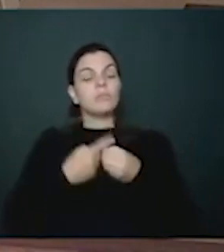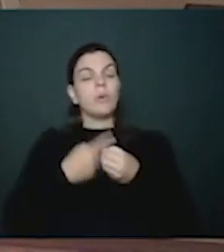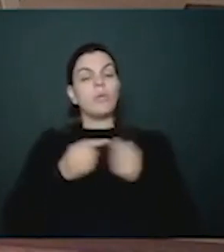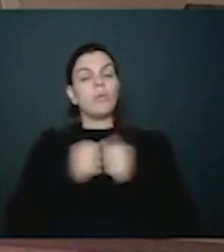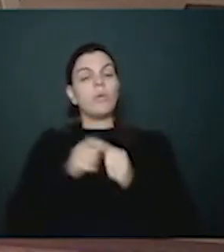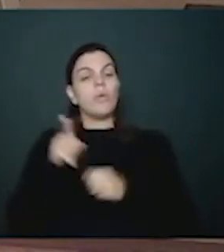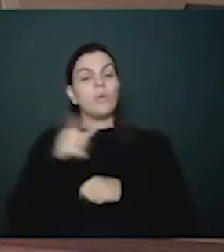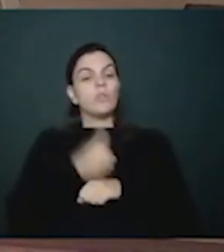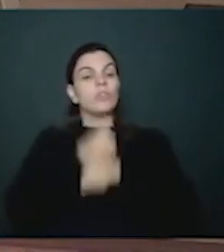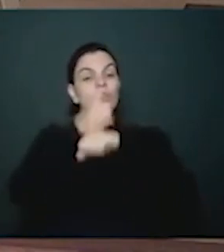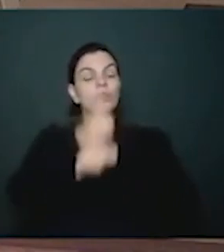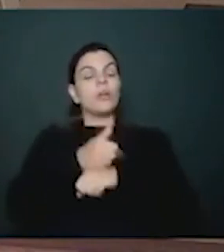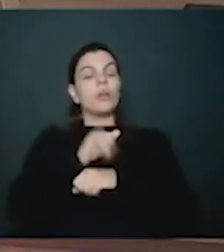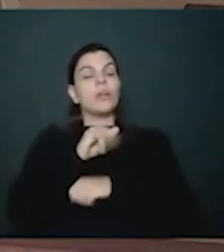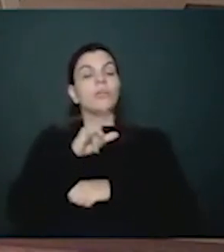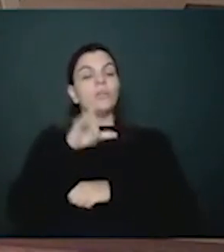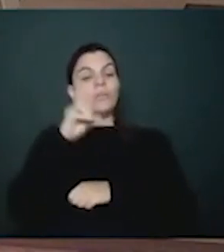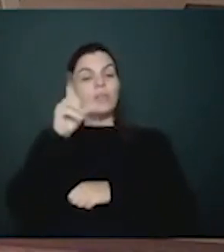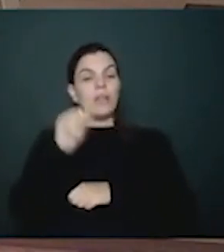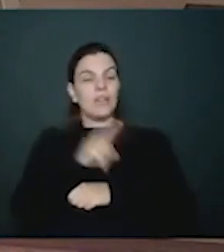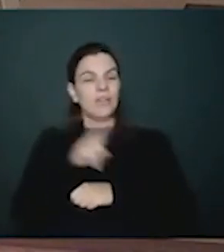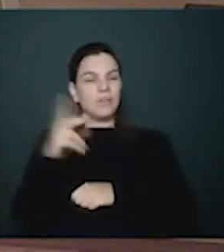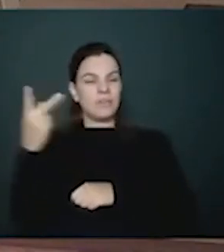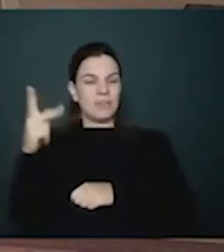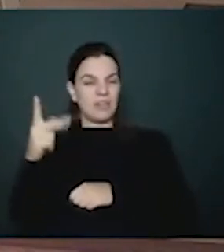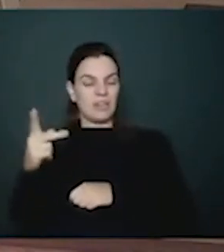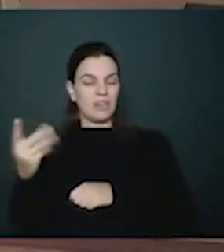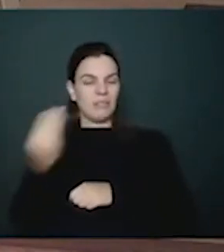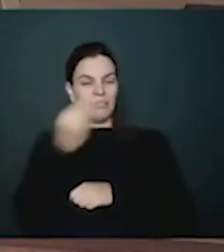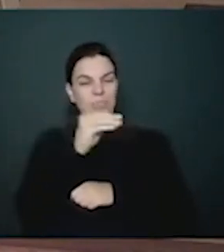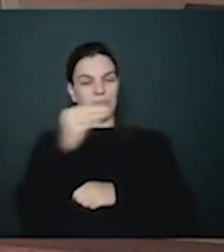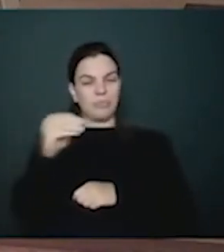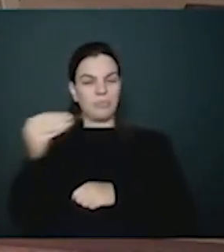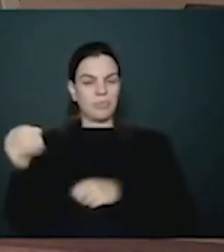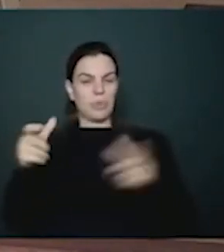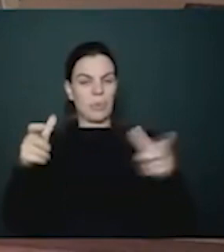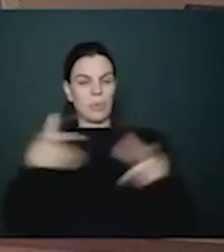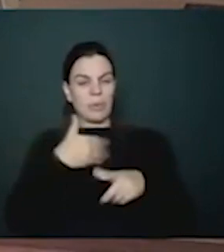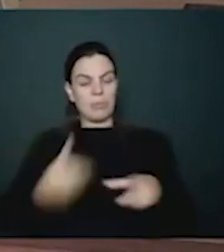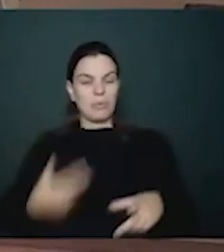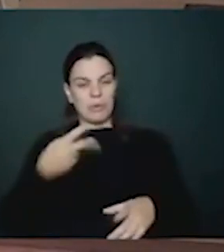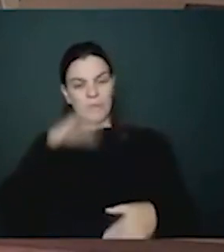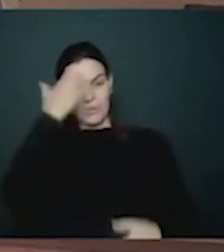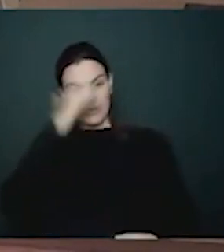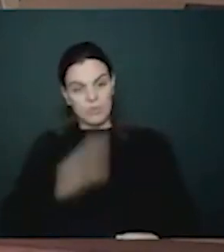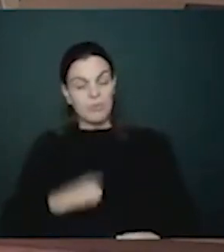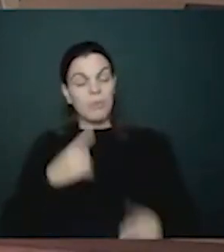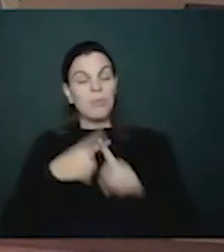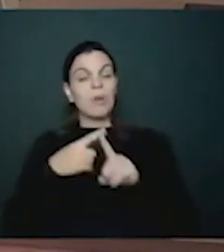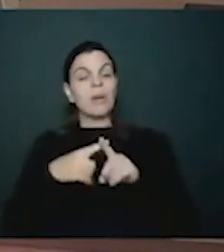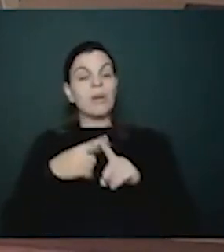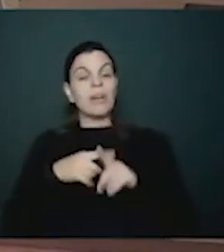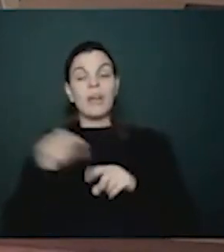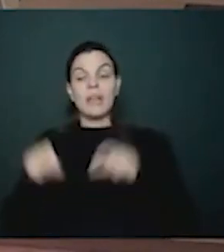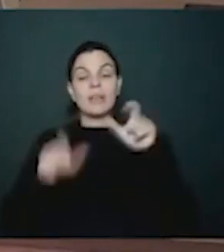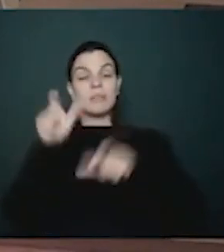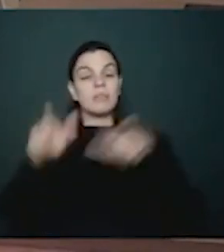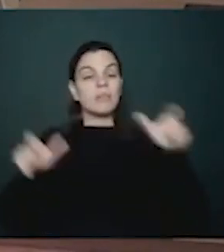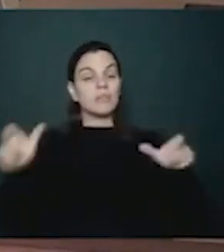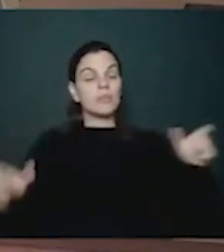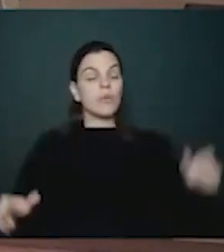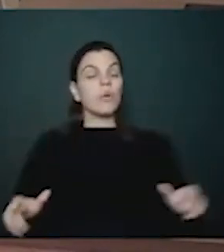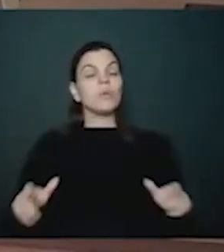fazendo esse reconhecimento a tudo aquilo que o Colégio João Bagoso, que a paróquia Senhor Bom Jesus do Portão,